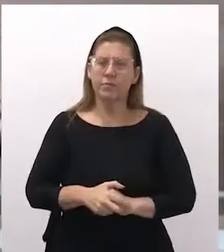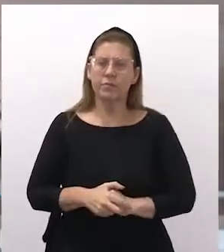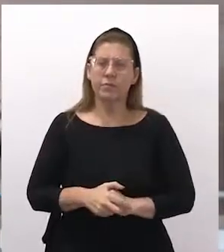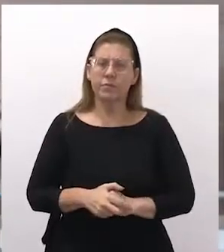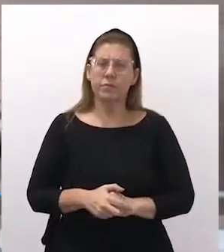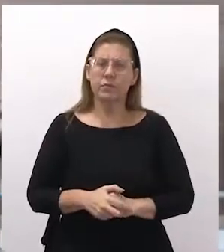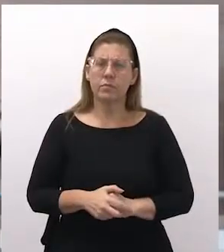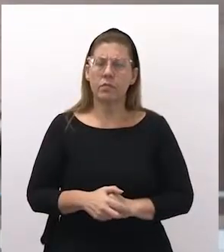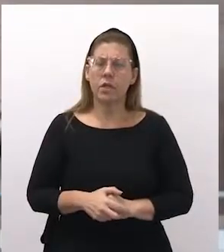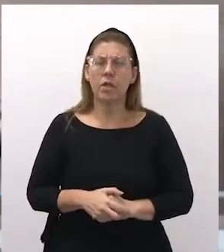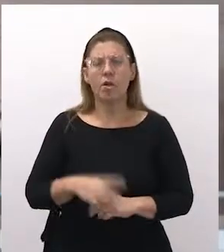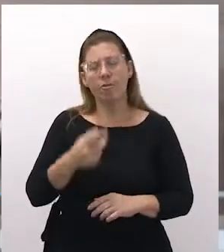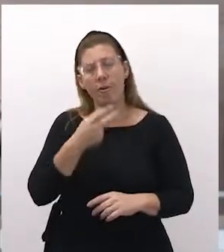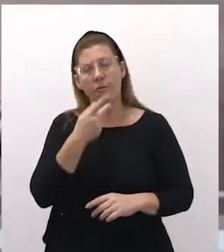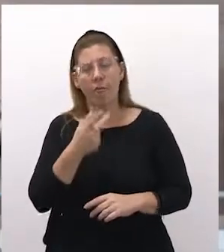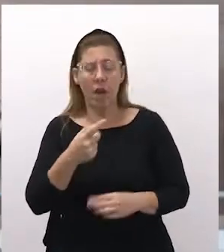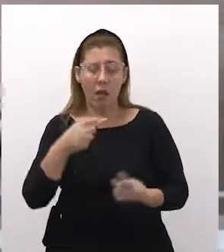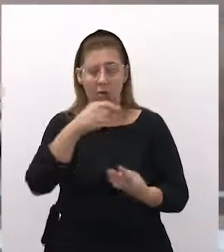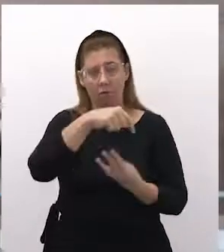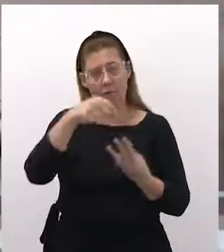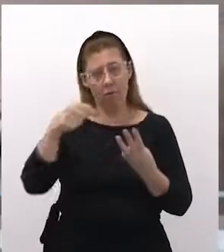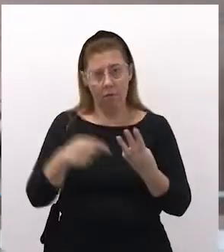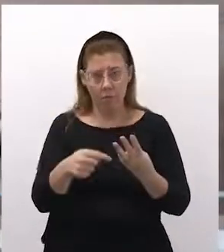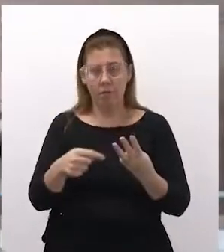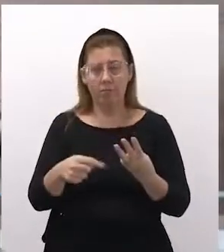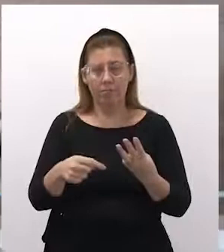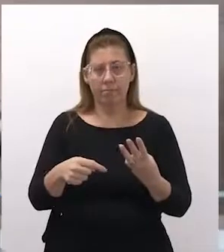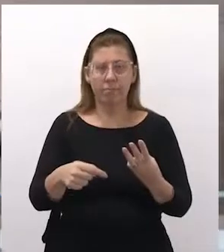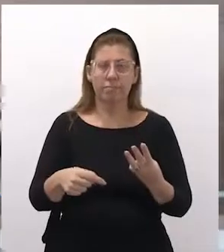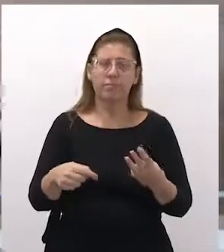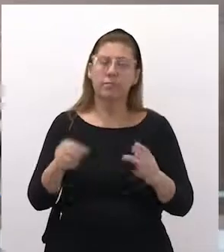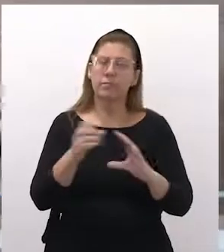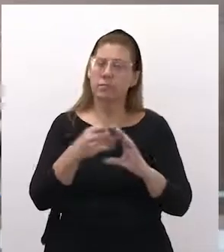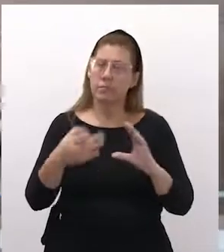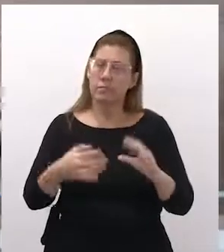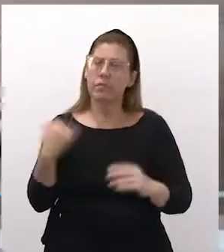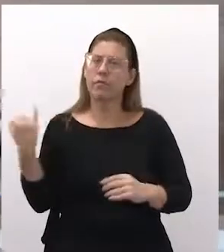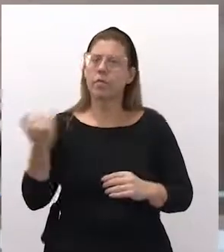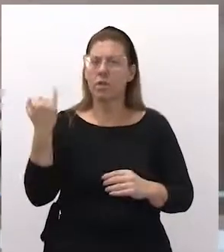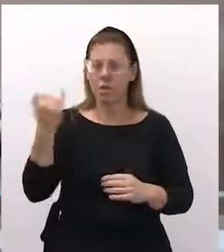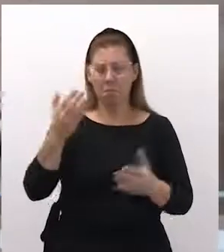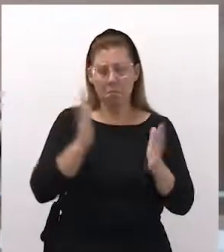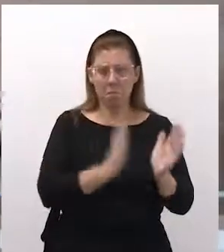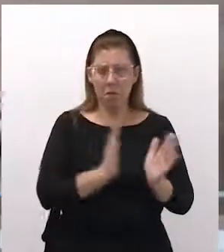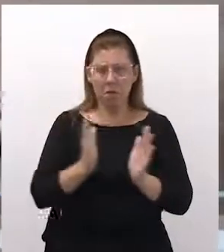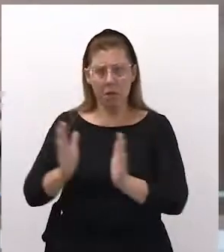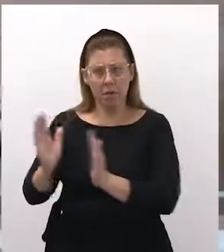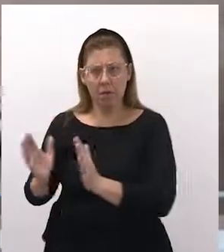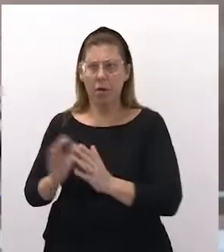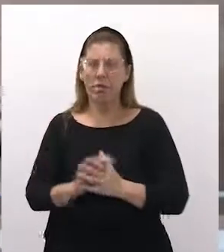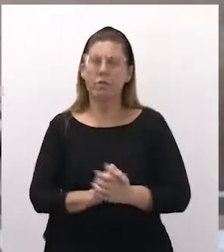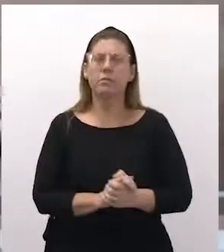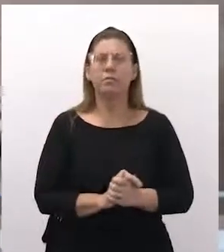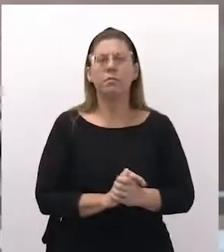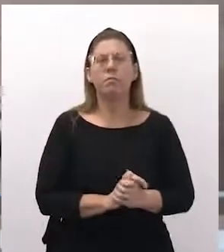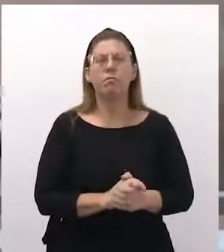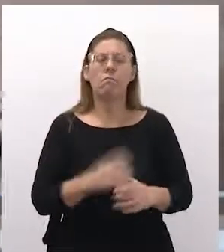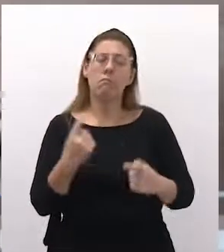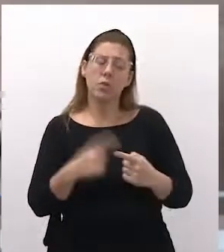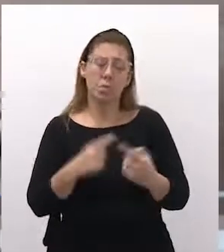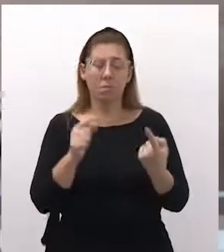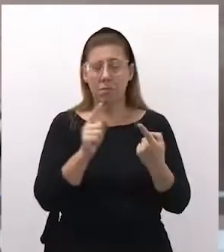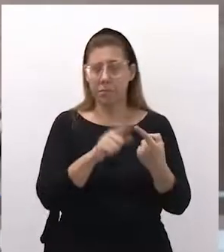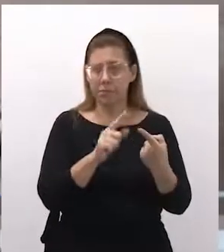Eu pensei em dividir essa minha fala em 3 pontos, 3 partes, um pouco desproporcionais, porque na minha